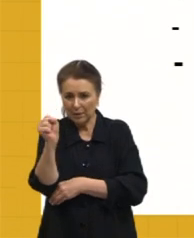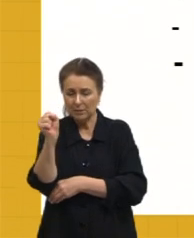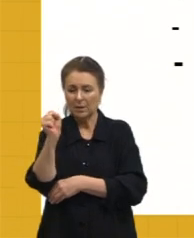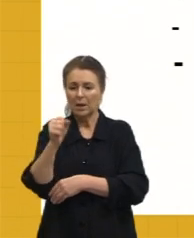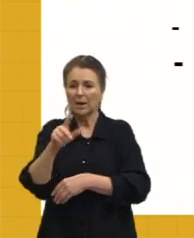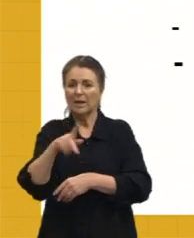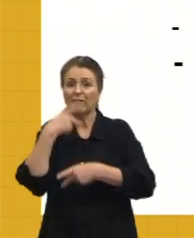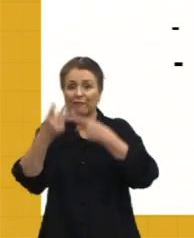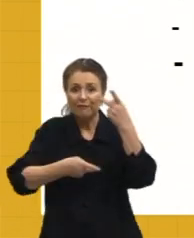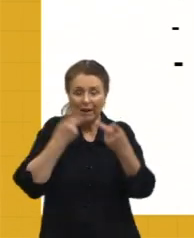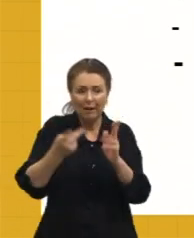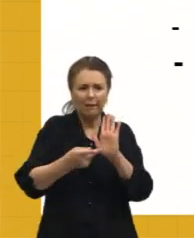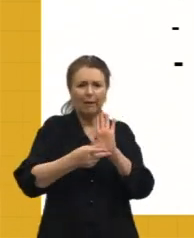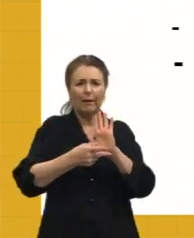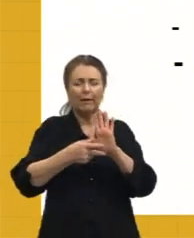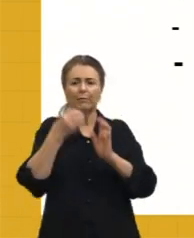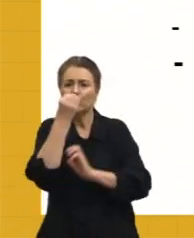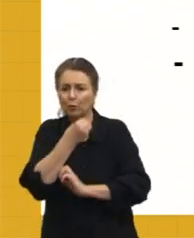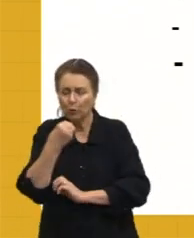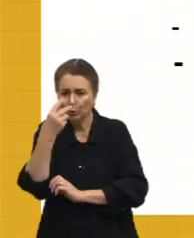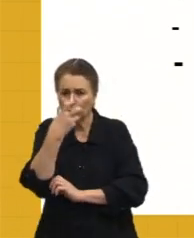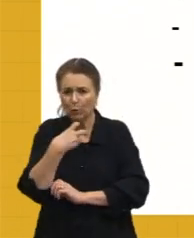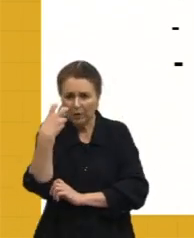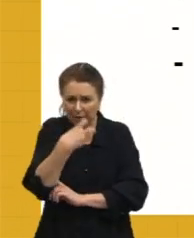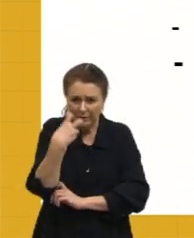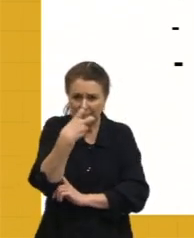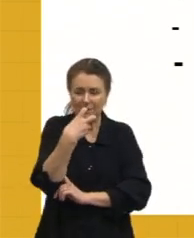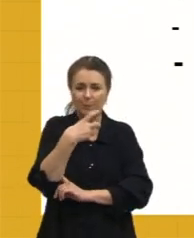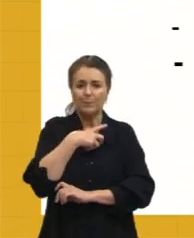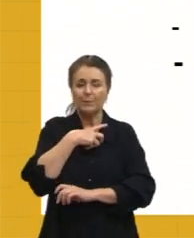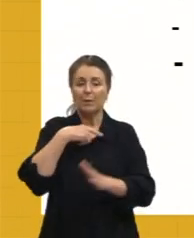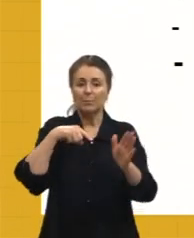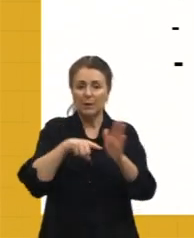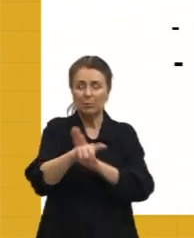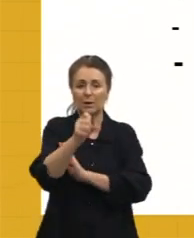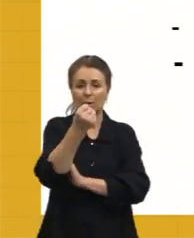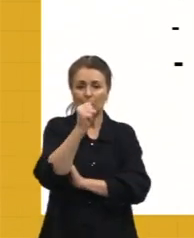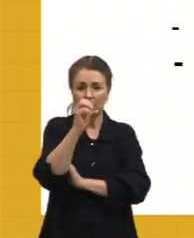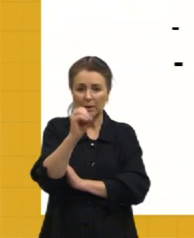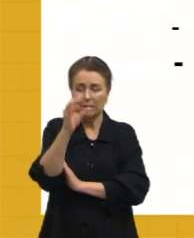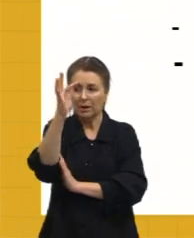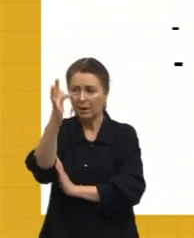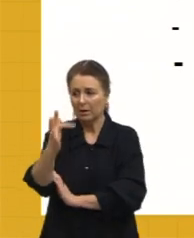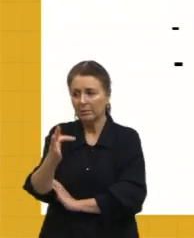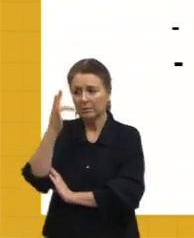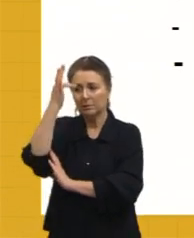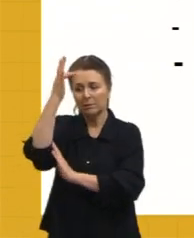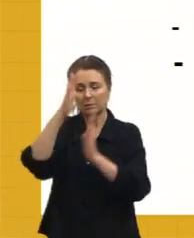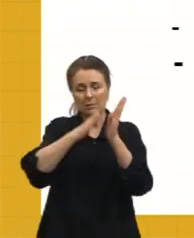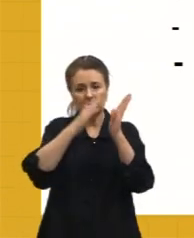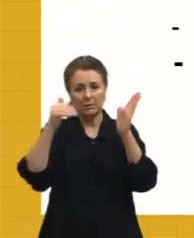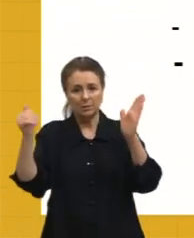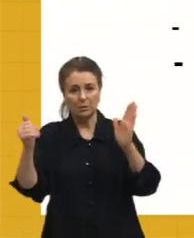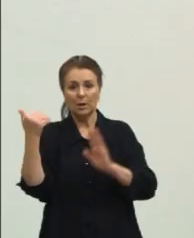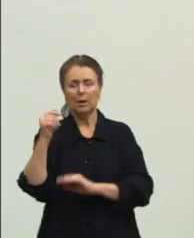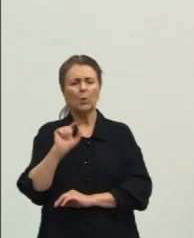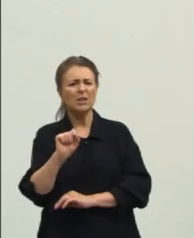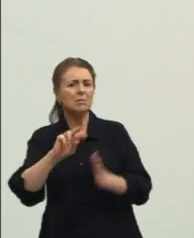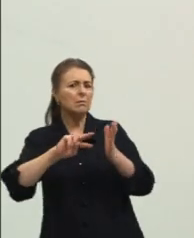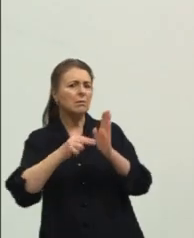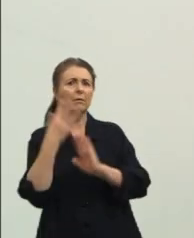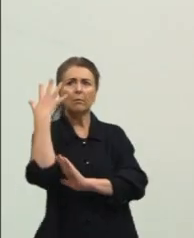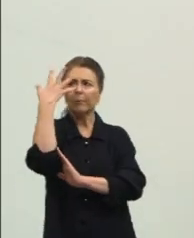do saber a questão ou a questão 80 a filosofia da estética o belo o que é o belo